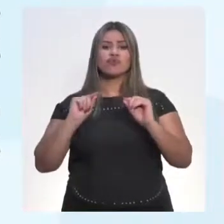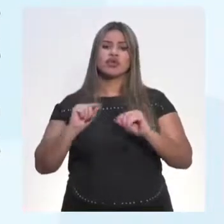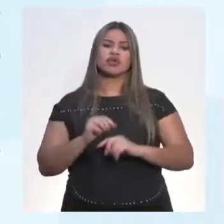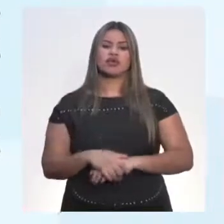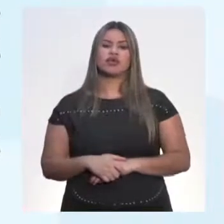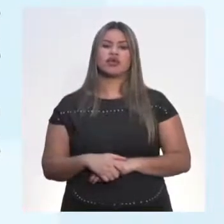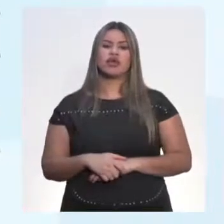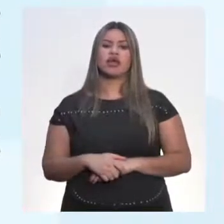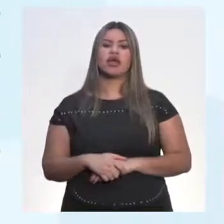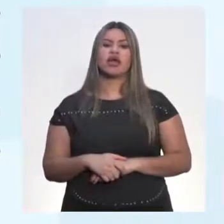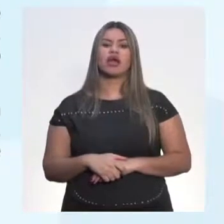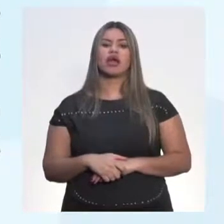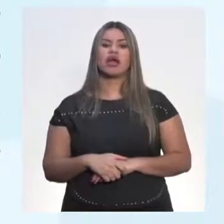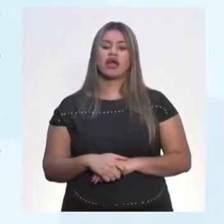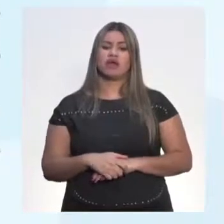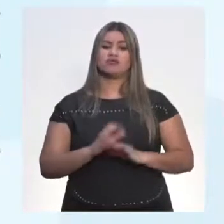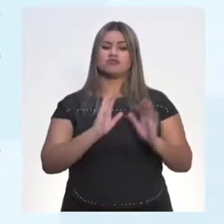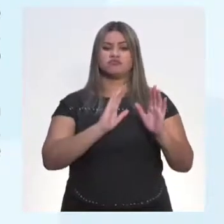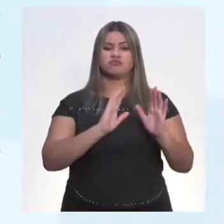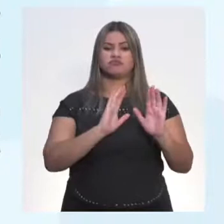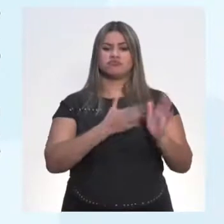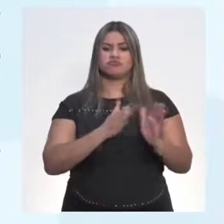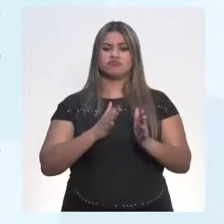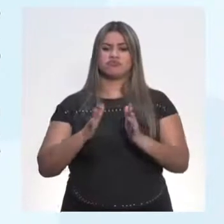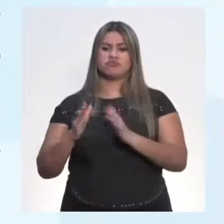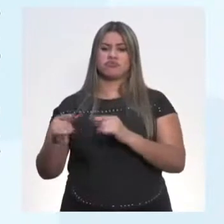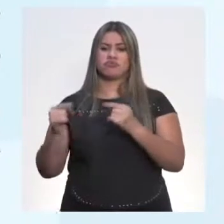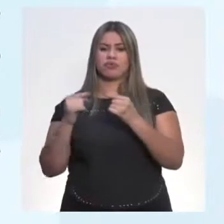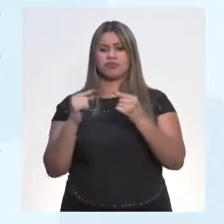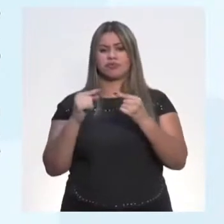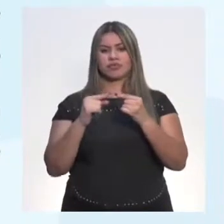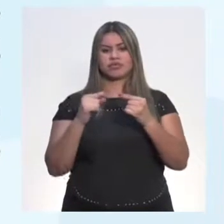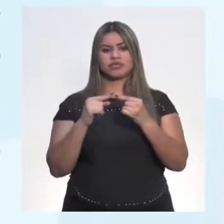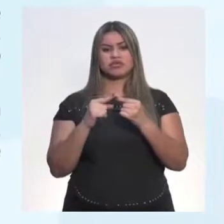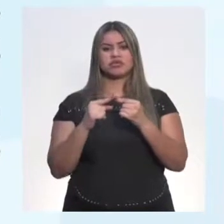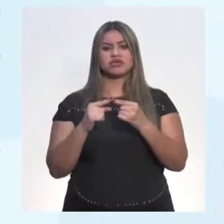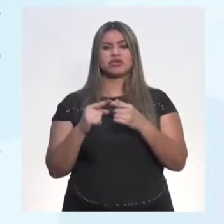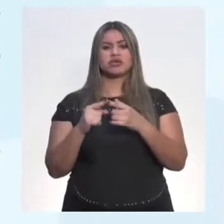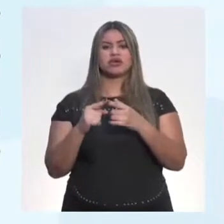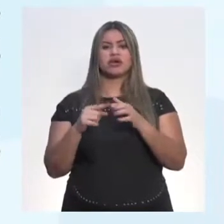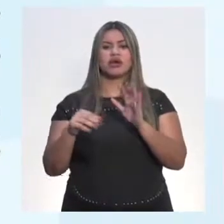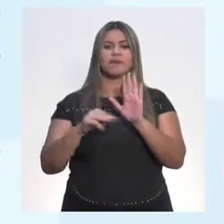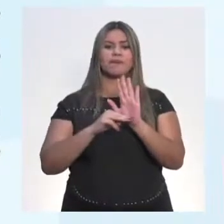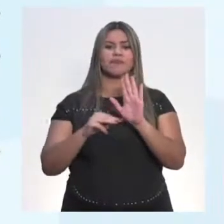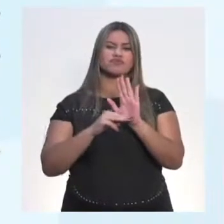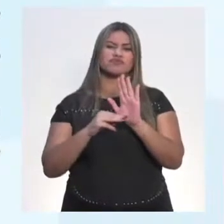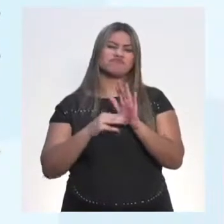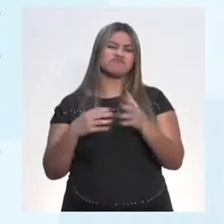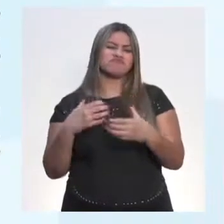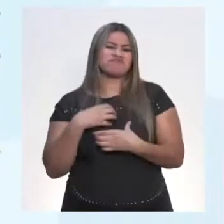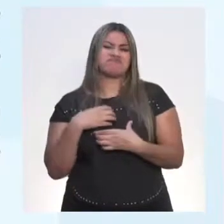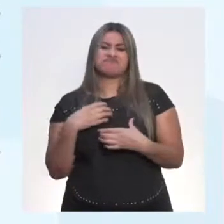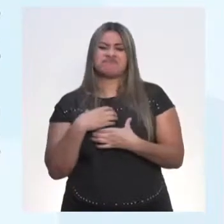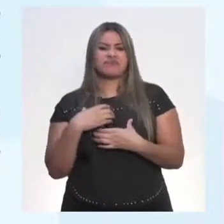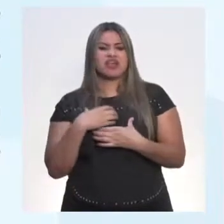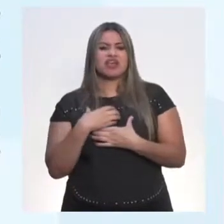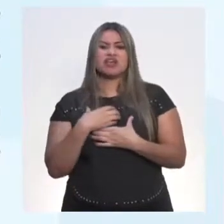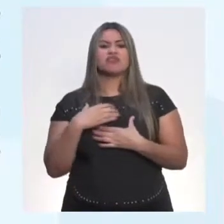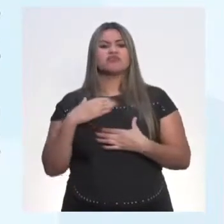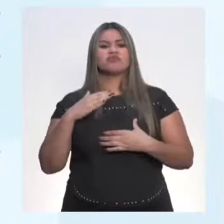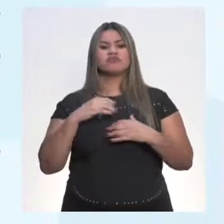é um conjunto de procedimentos de maneiras né É de uma metodologia um jeito de agir